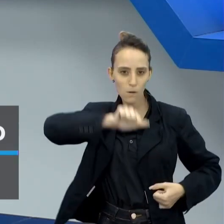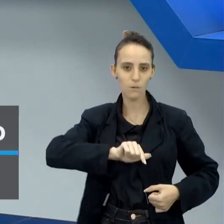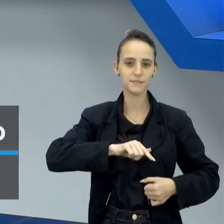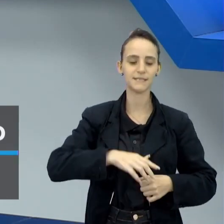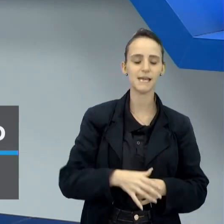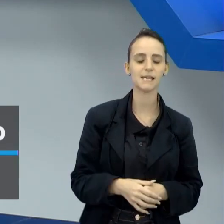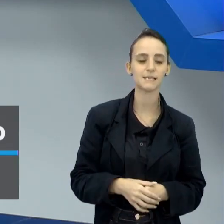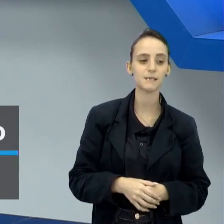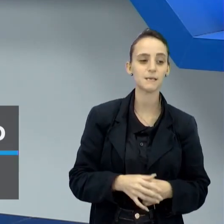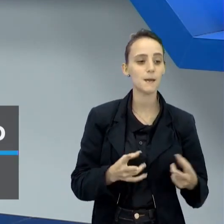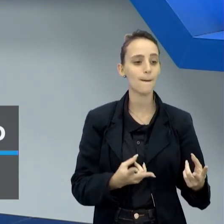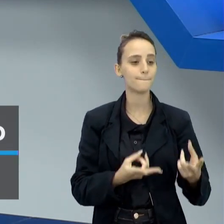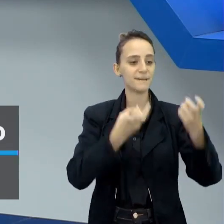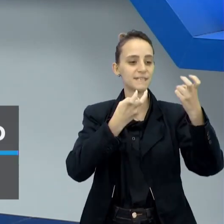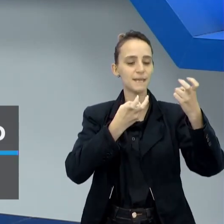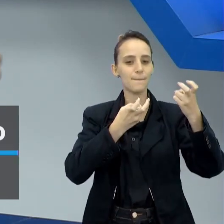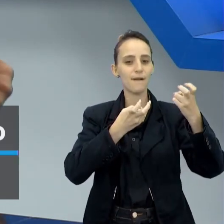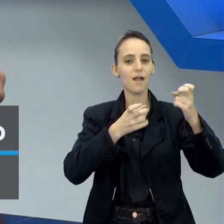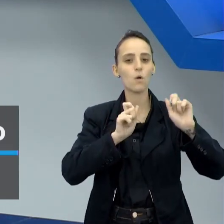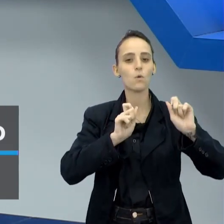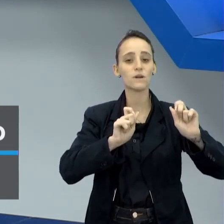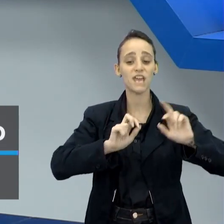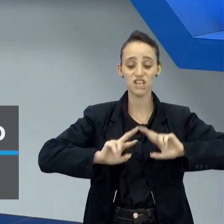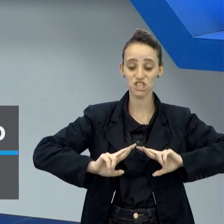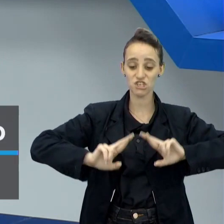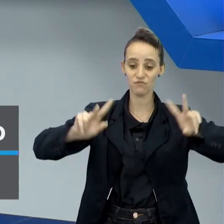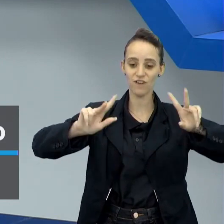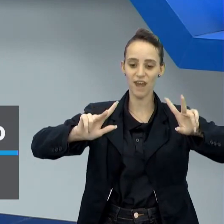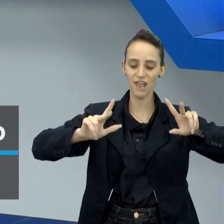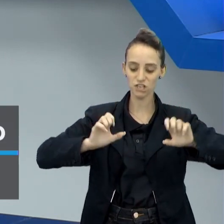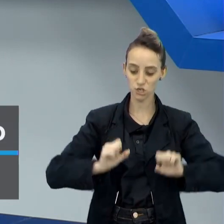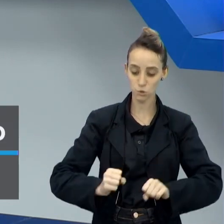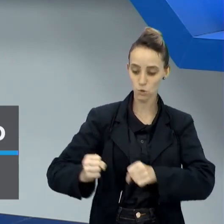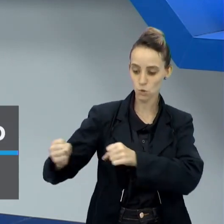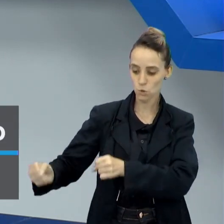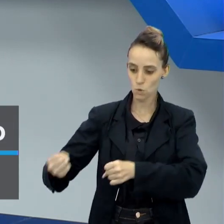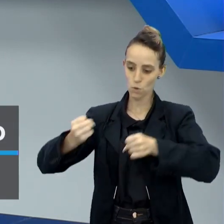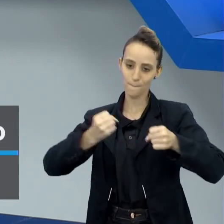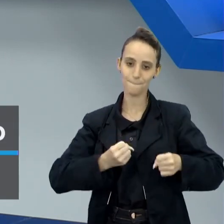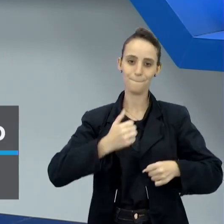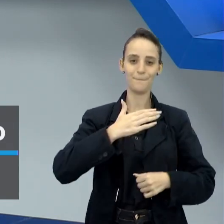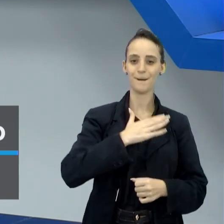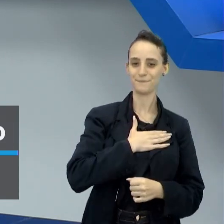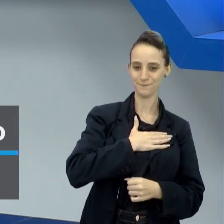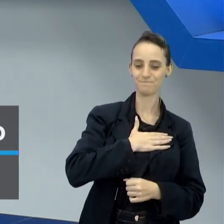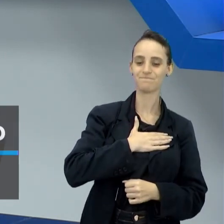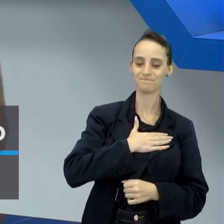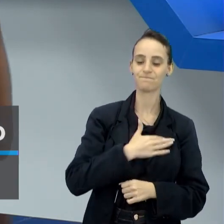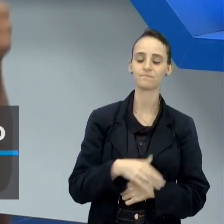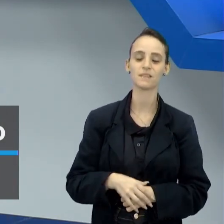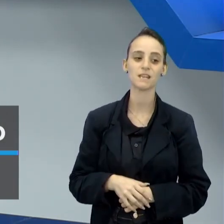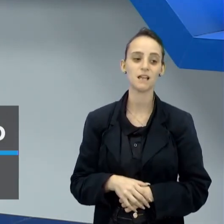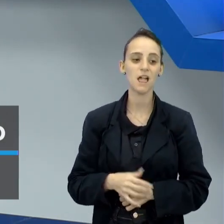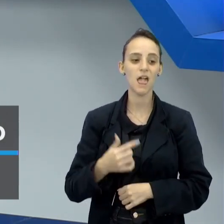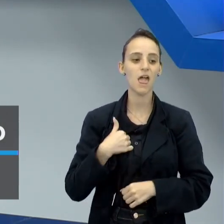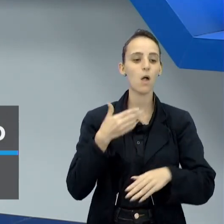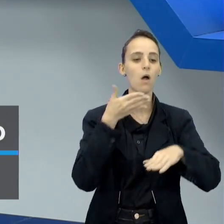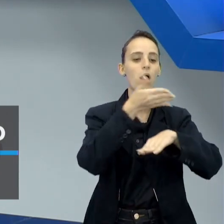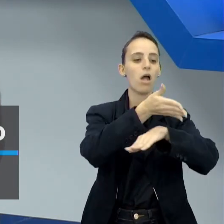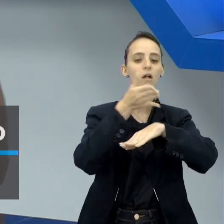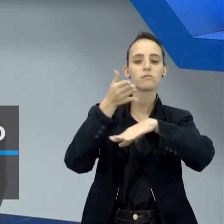o diferente me amplia, me fortalece, me permite entrar em mundos